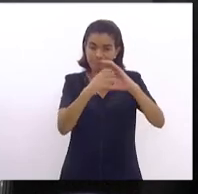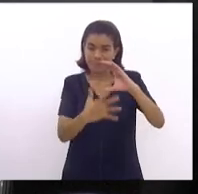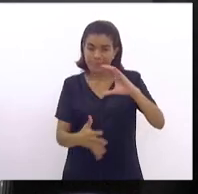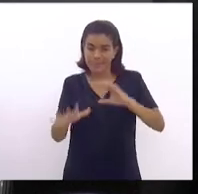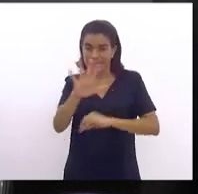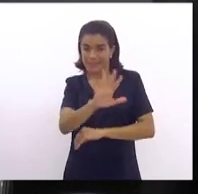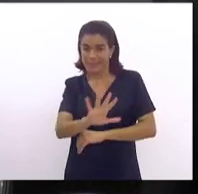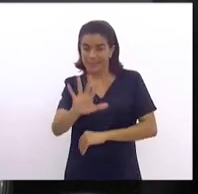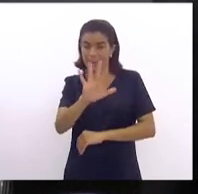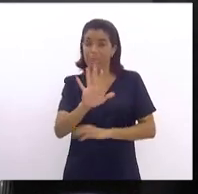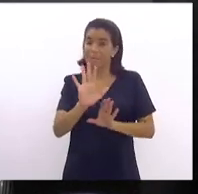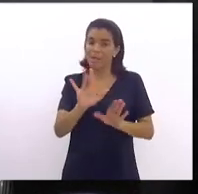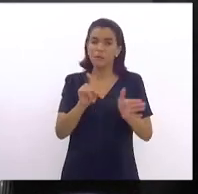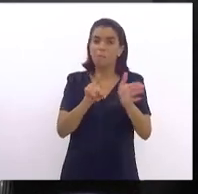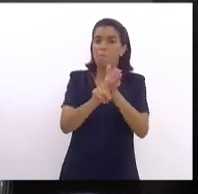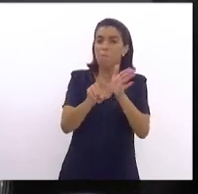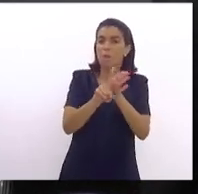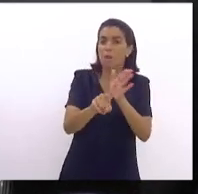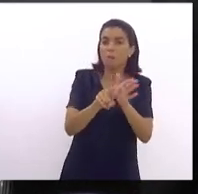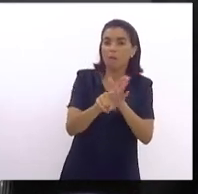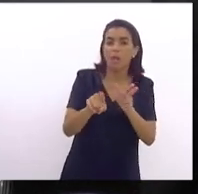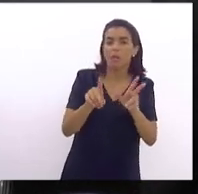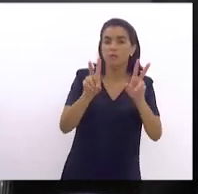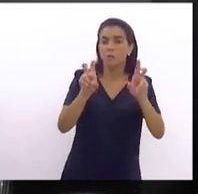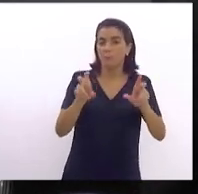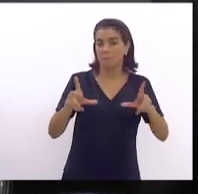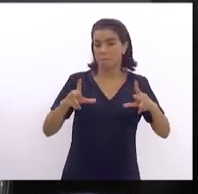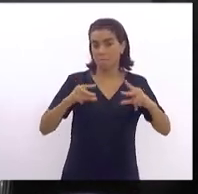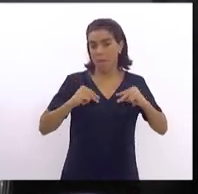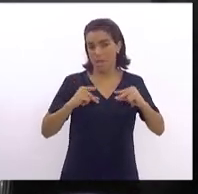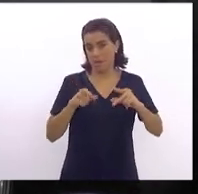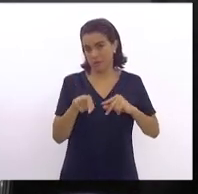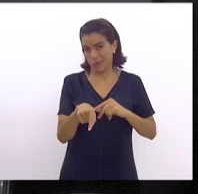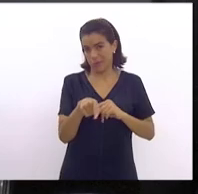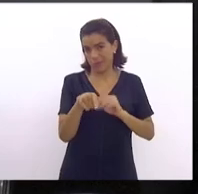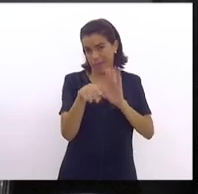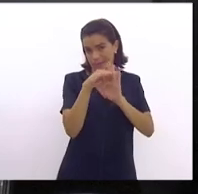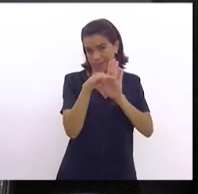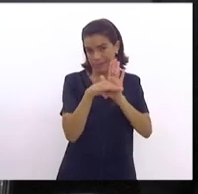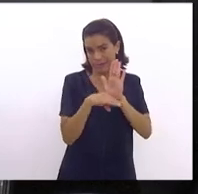sem questionar mesmo o mérito da matéria, porque,